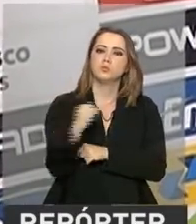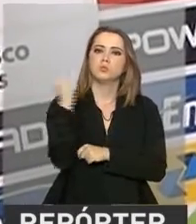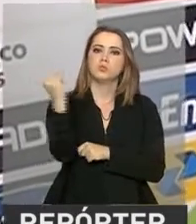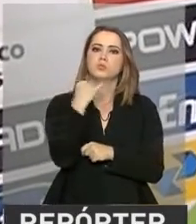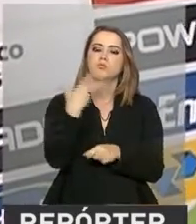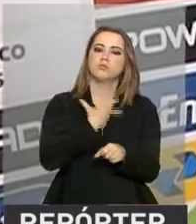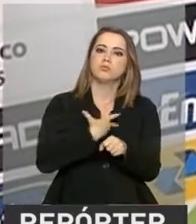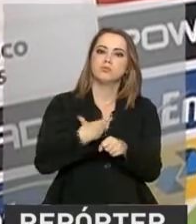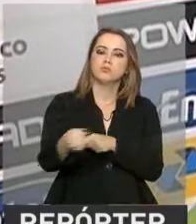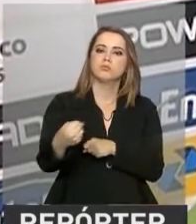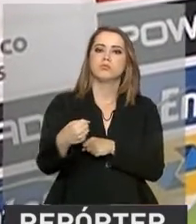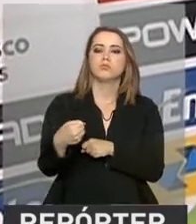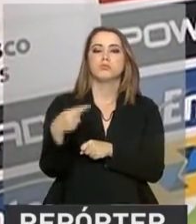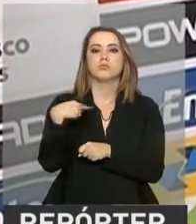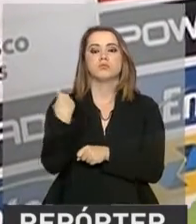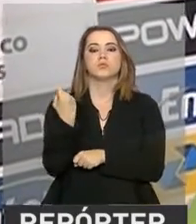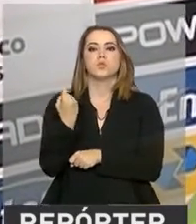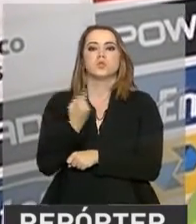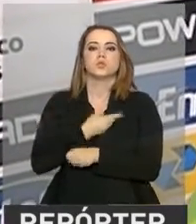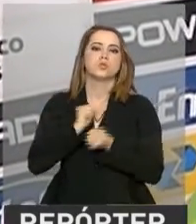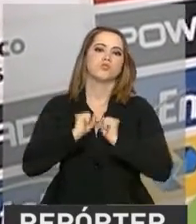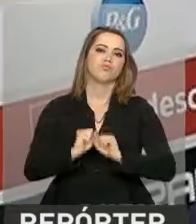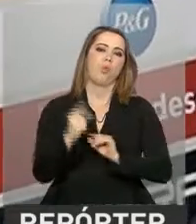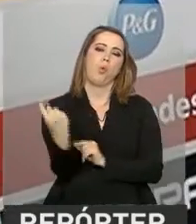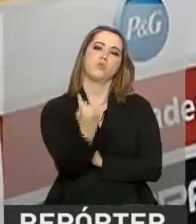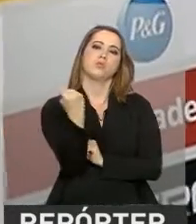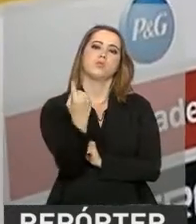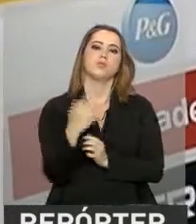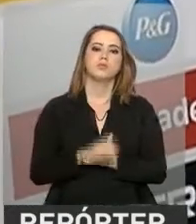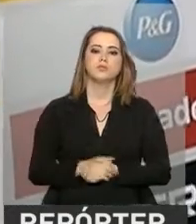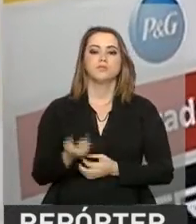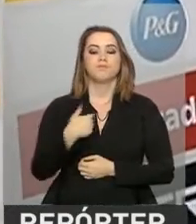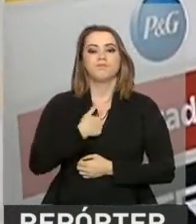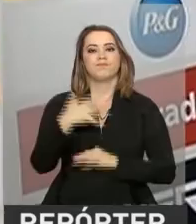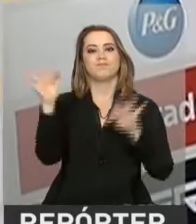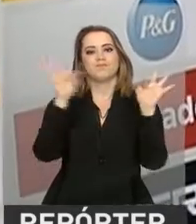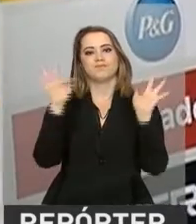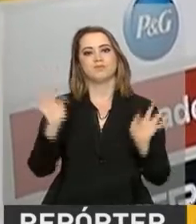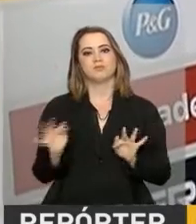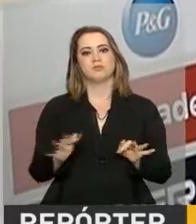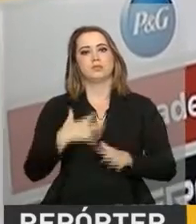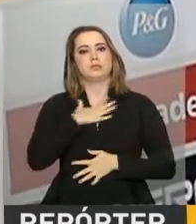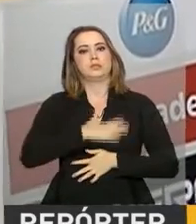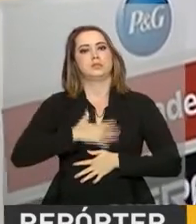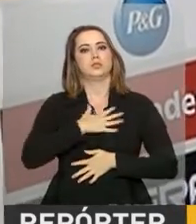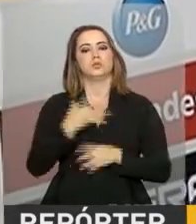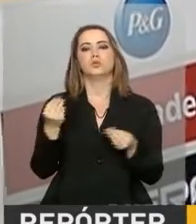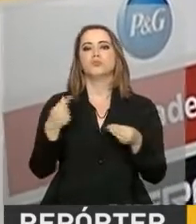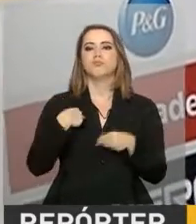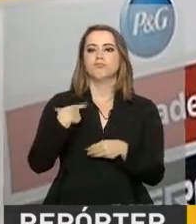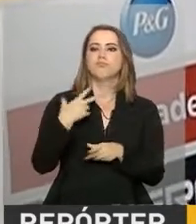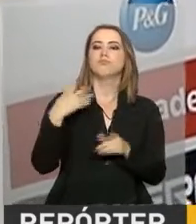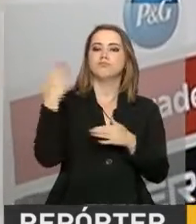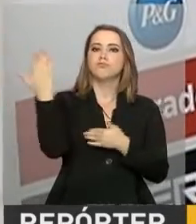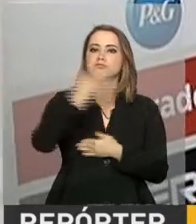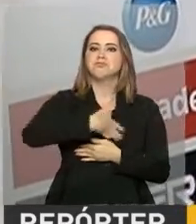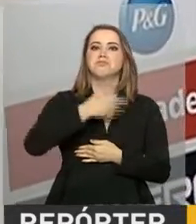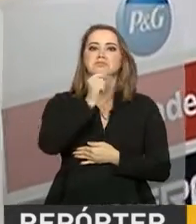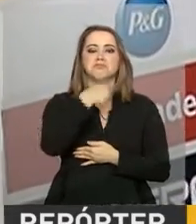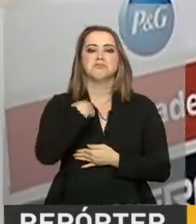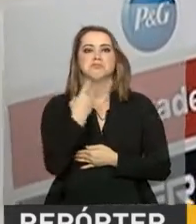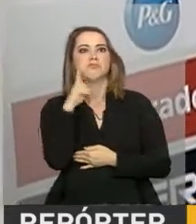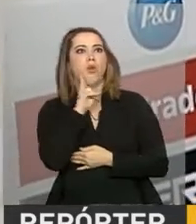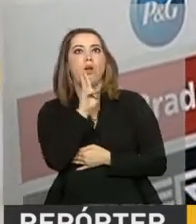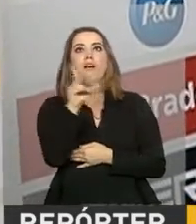nessa conquista. A gente não consegue nada sozinho. Saí satisfeito, né? Gostei muito da minha prova. E aí, quando eu vi no placar que estava lá